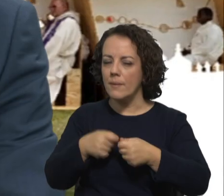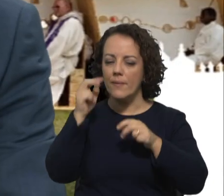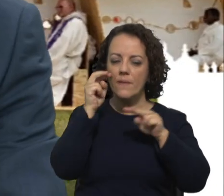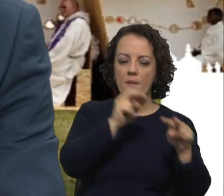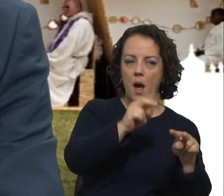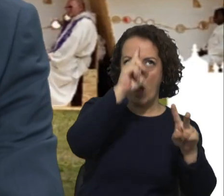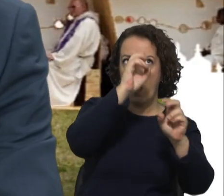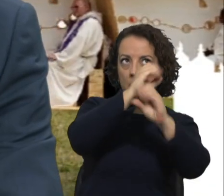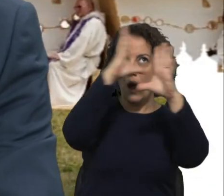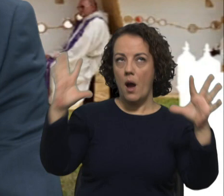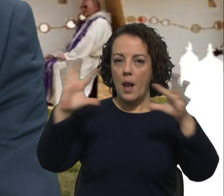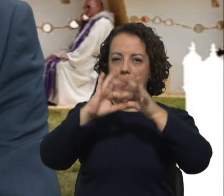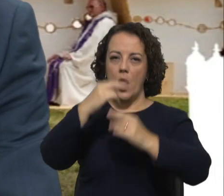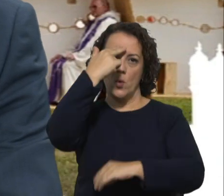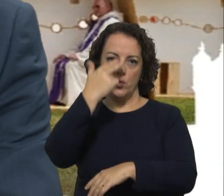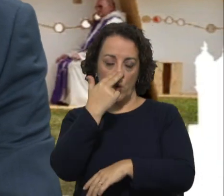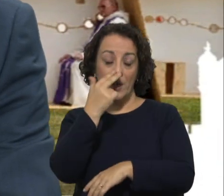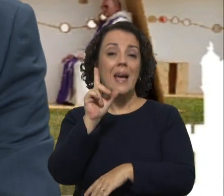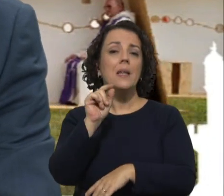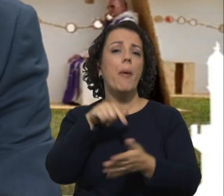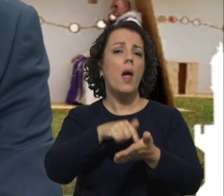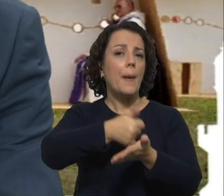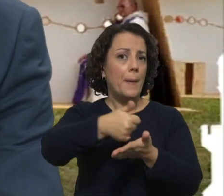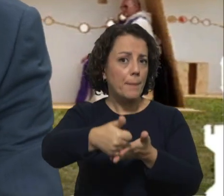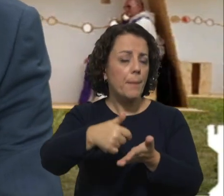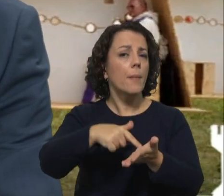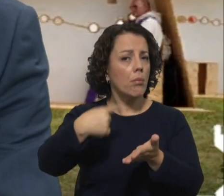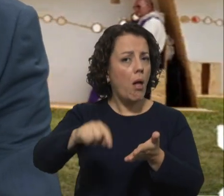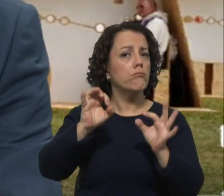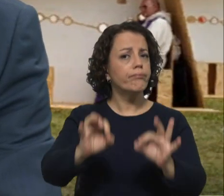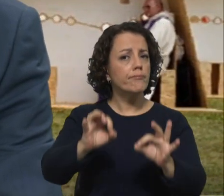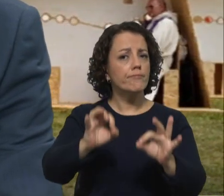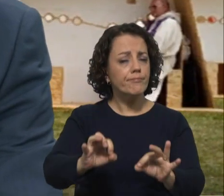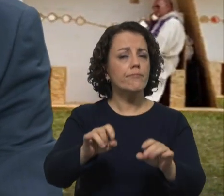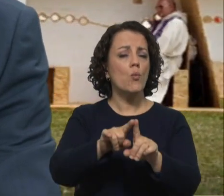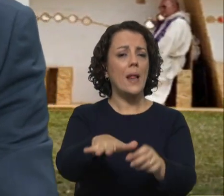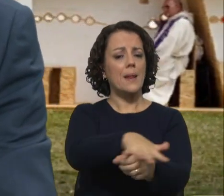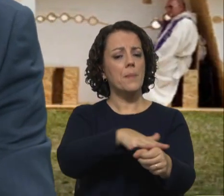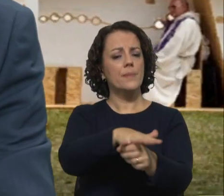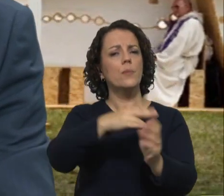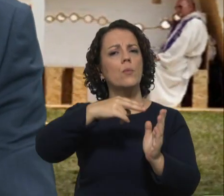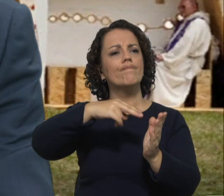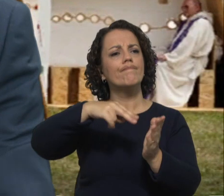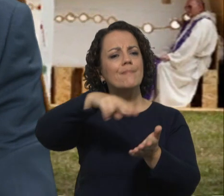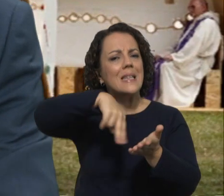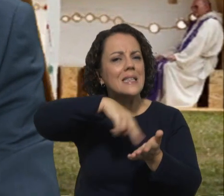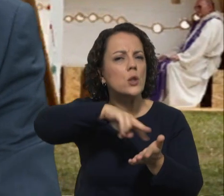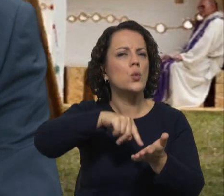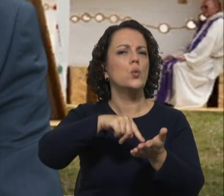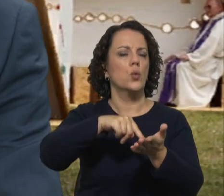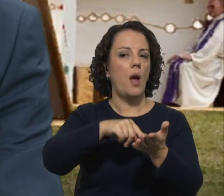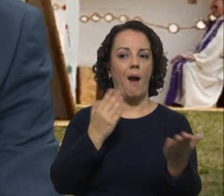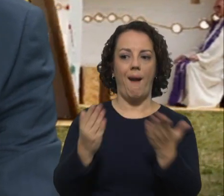perceber também a dimensão literária da Bíblia, porque é isso, no fundo, que finalmente se descobre também quando se confronta a Bíblia com a